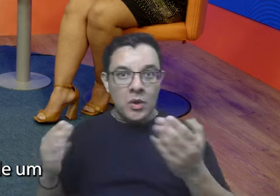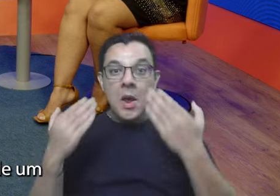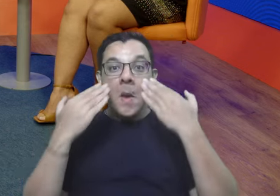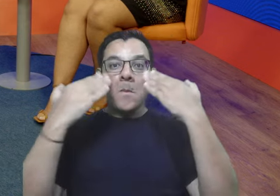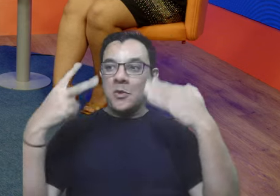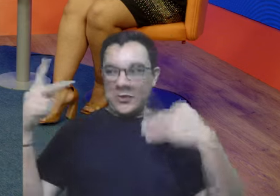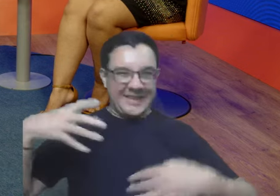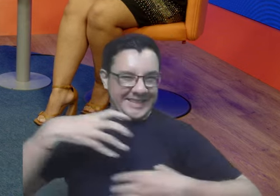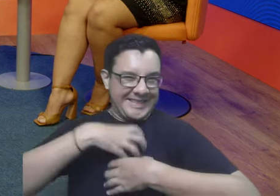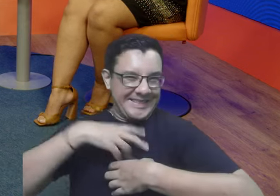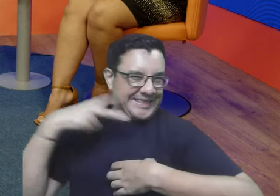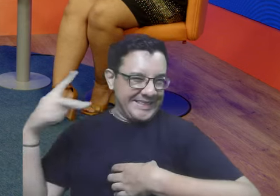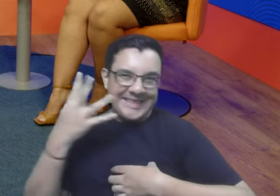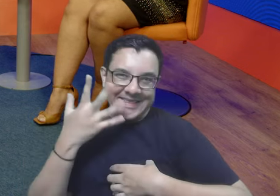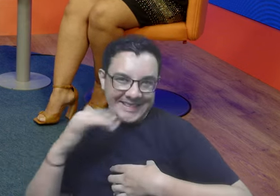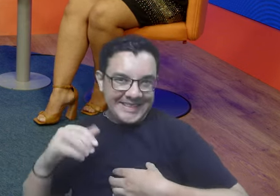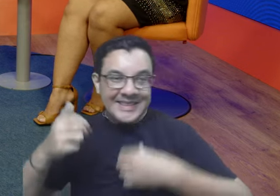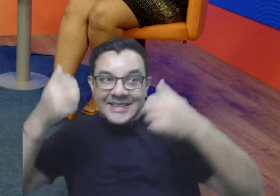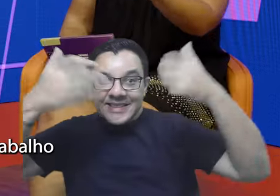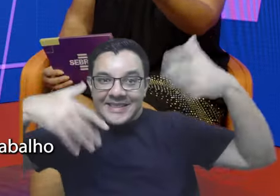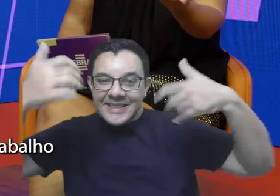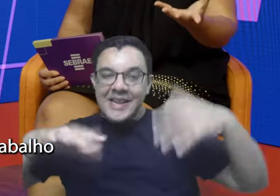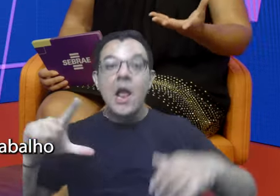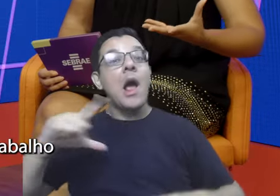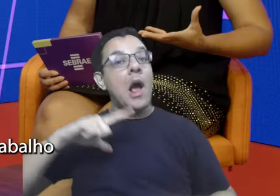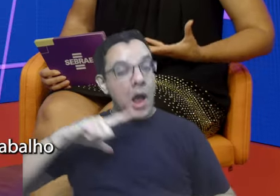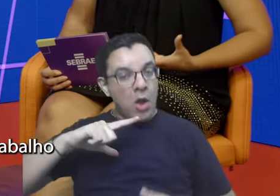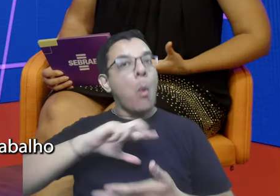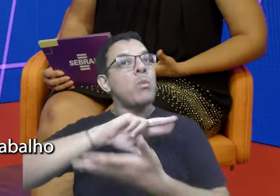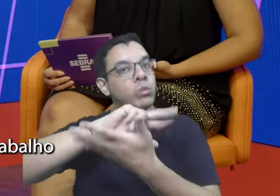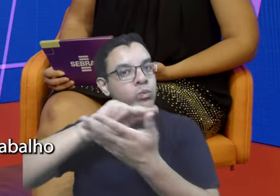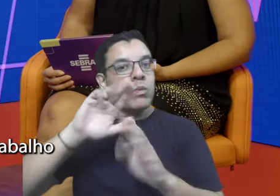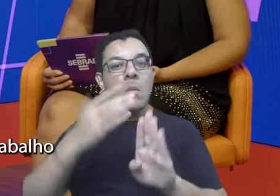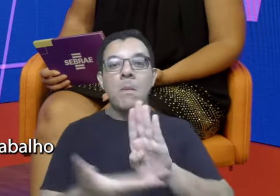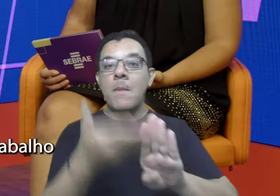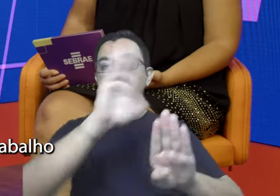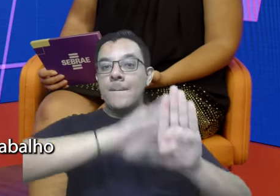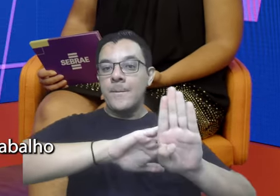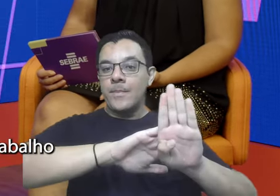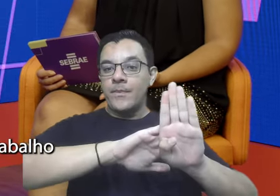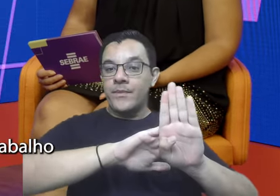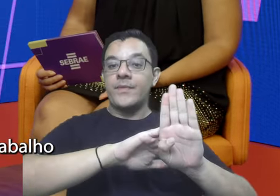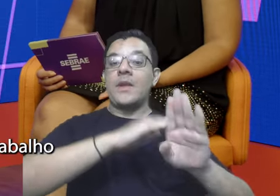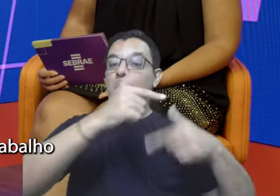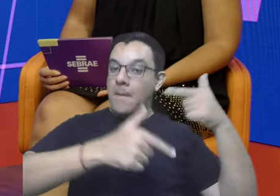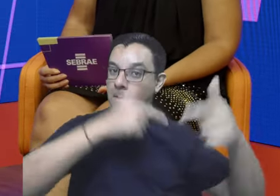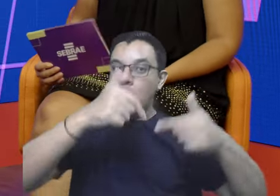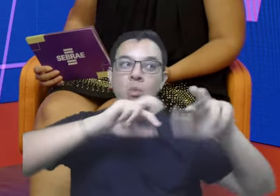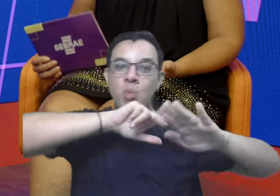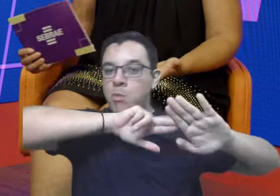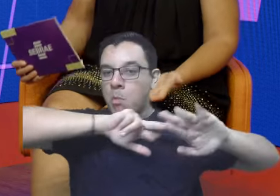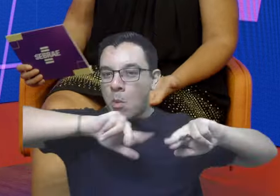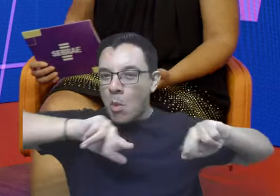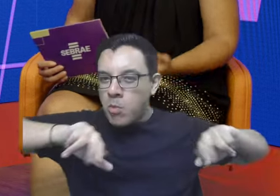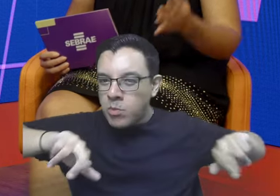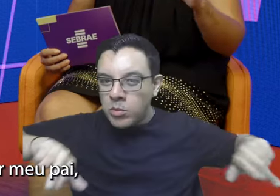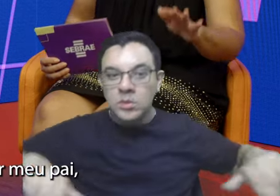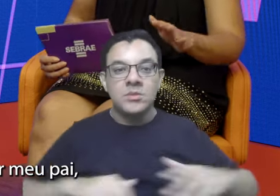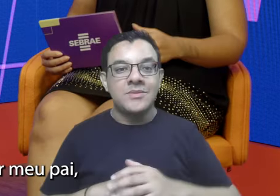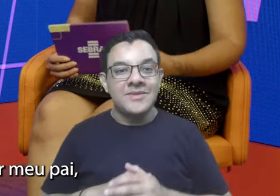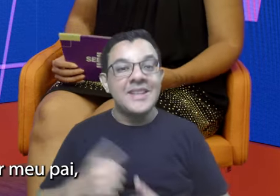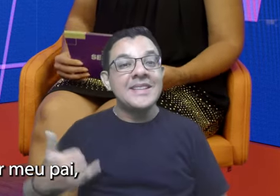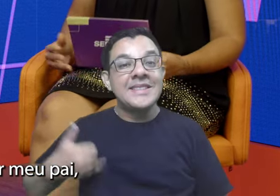mostrar de um jeitinho infantil A o tudo o que tava por trás da do trabalho mesmo né então se ela pudesse